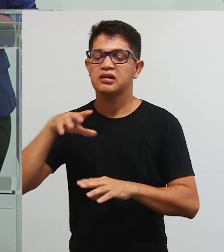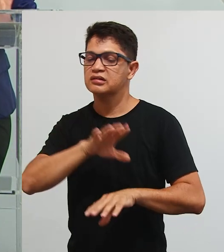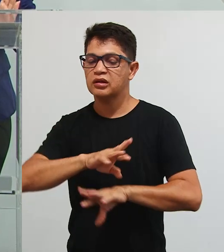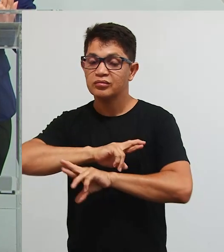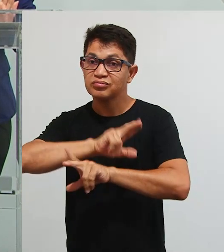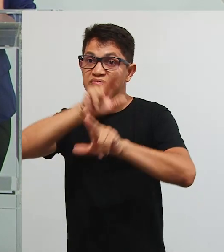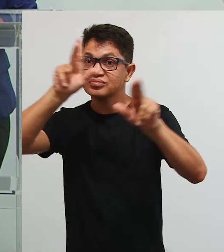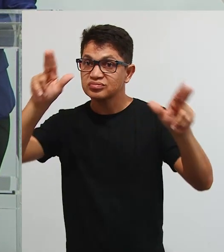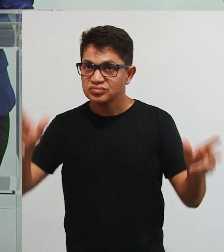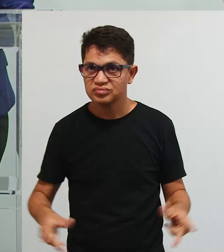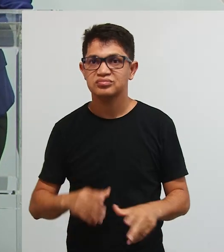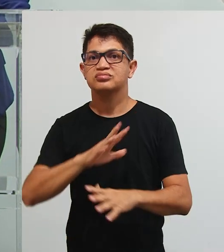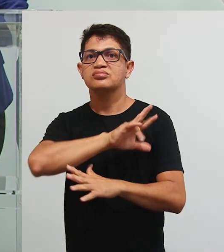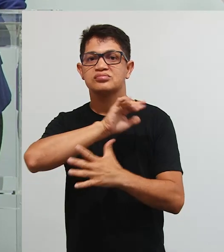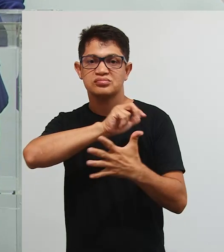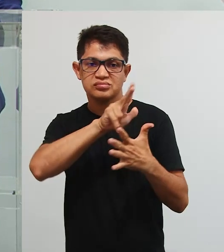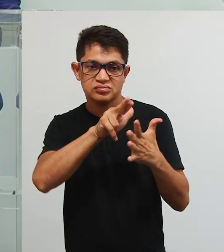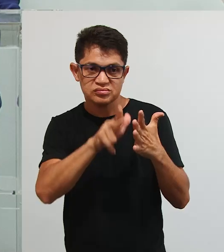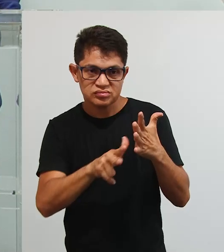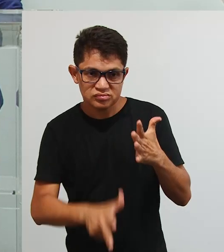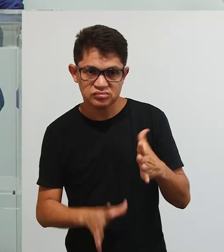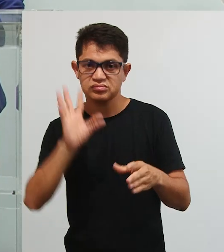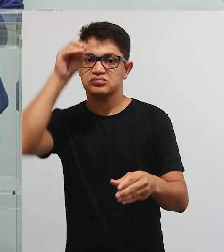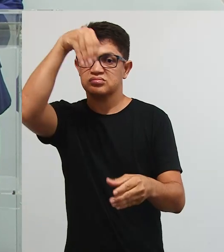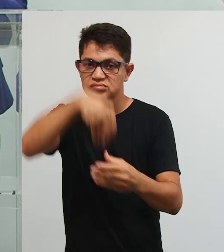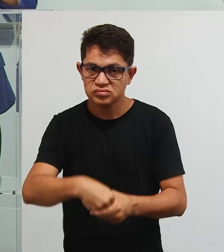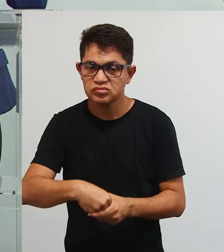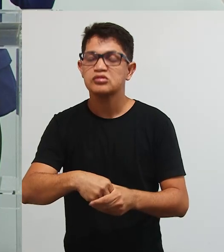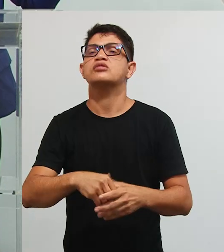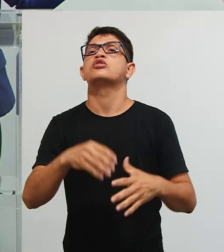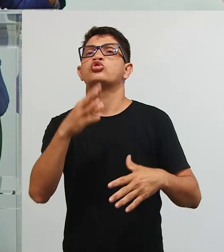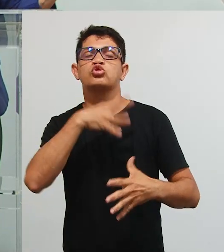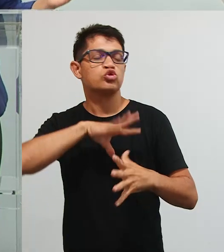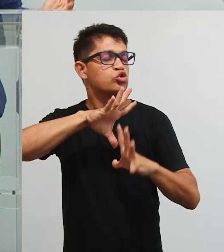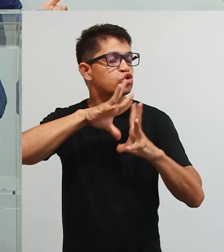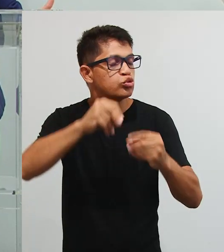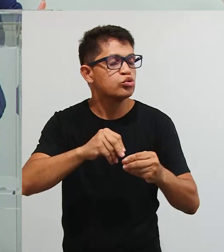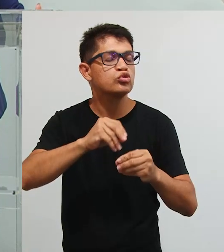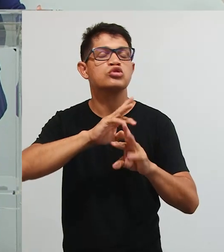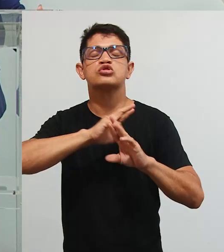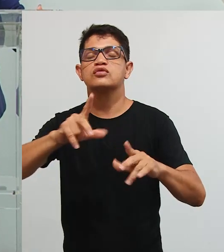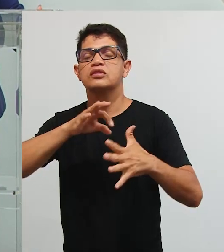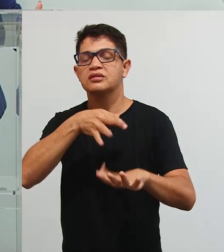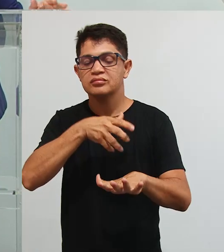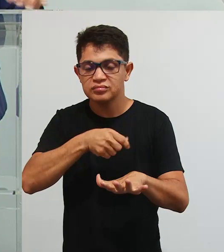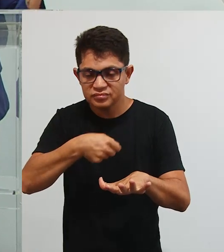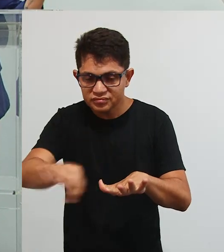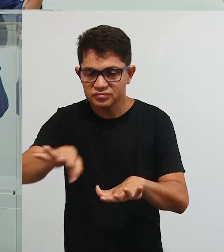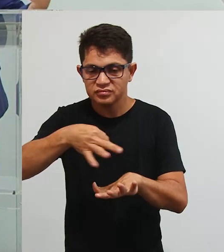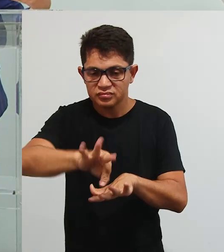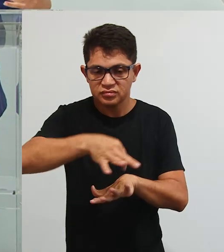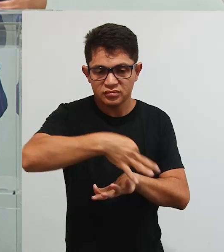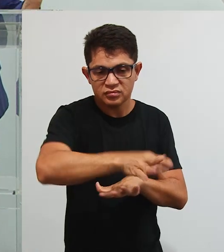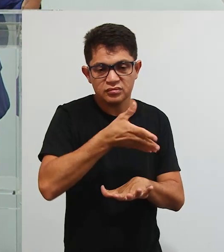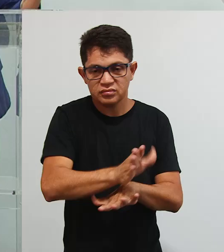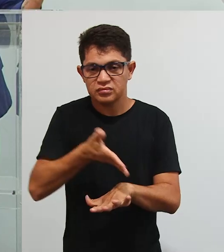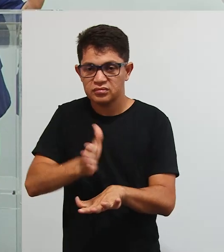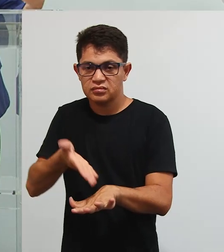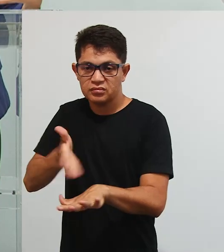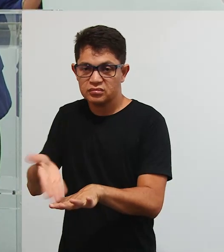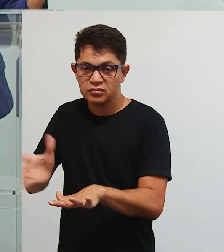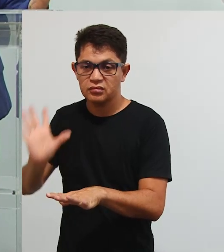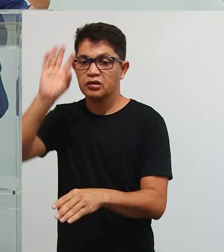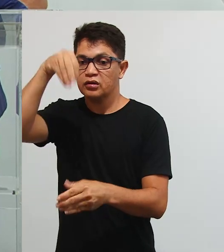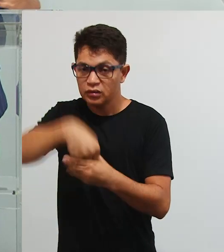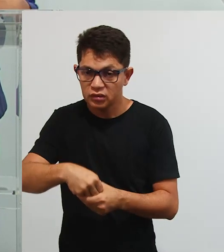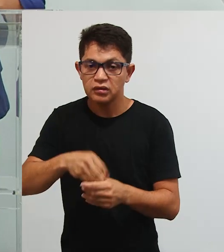uma diversidade, por isso a educação no Brasil ela tem essa diversidade de modalidade, porque ela é uma educação